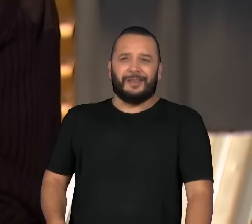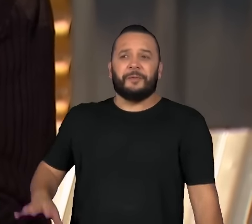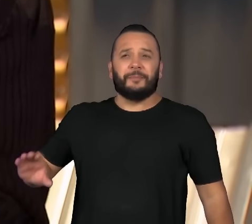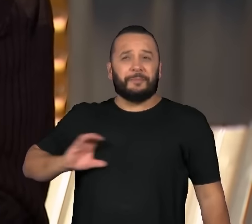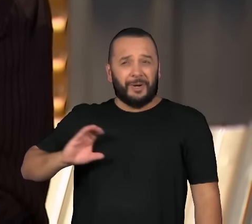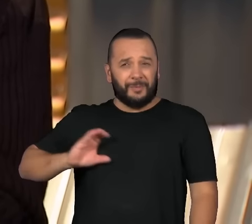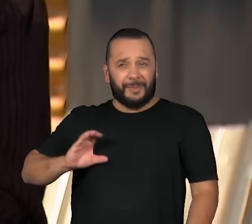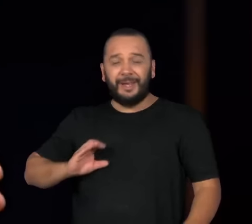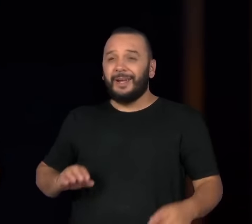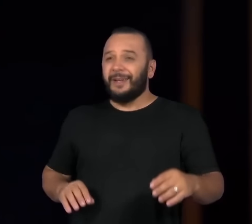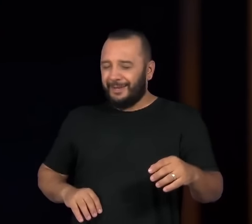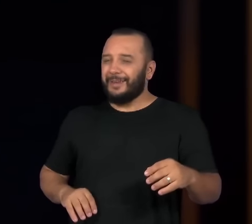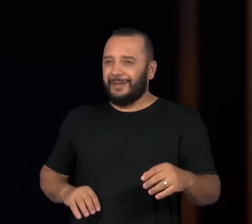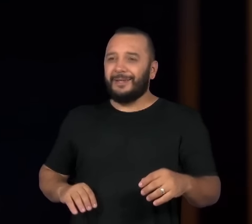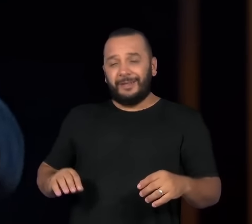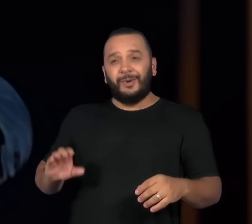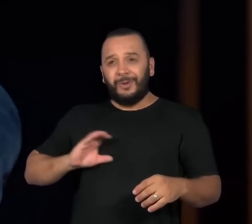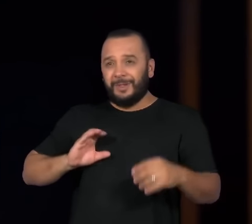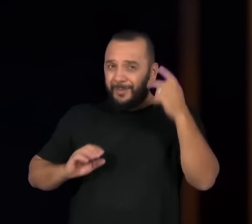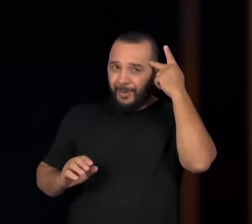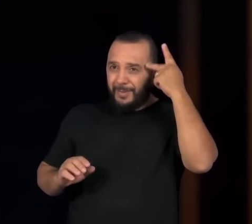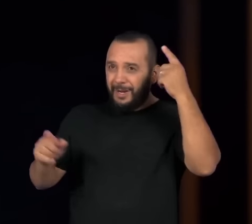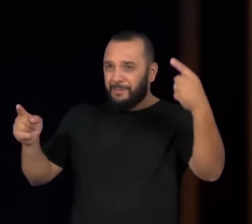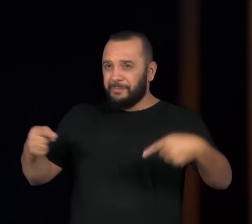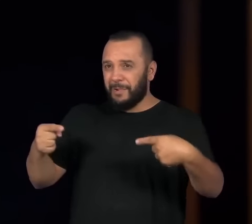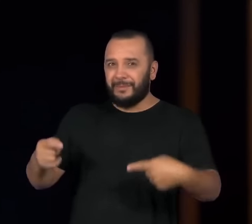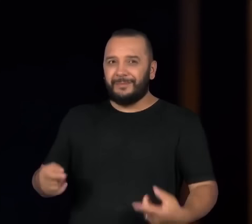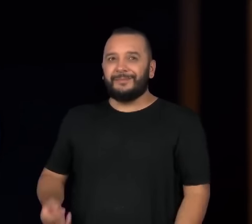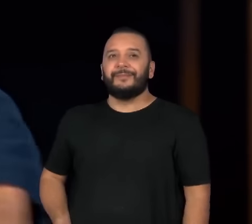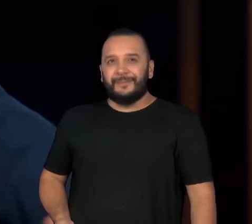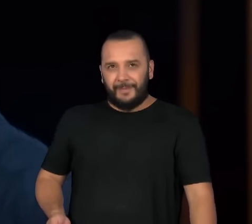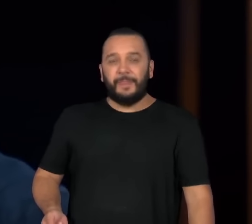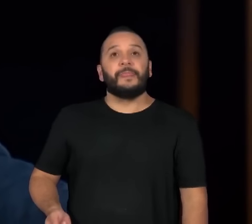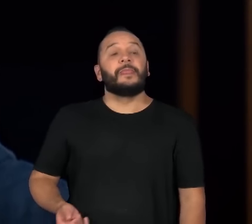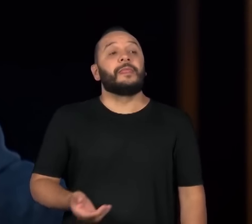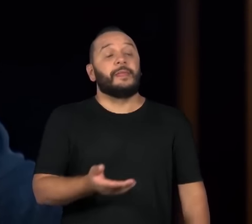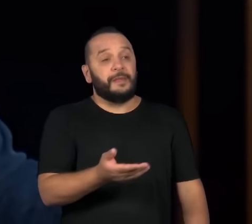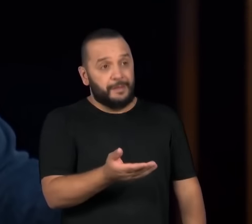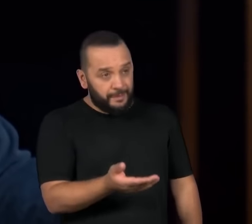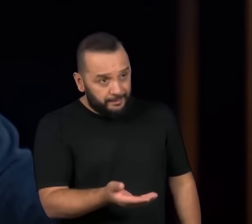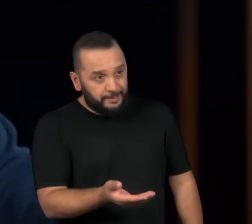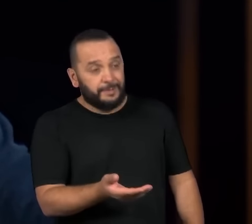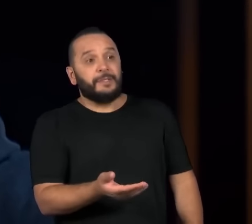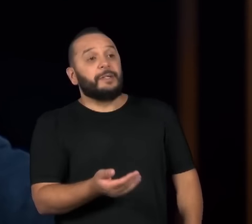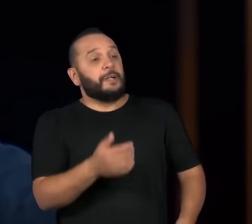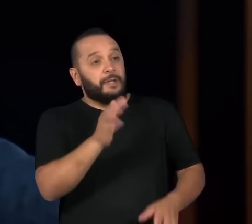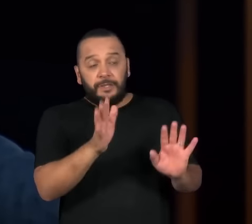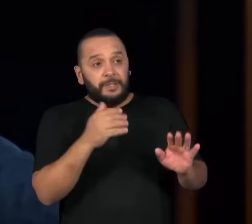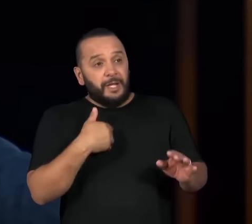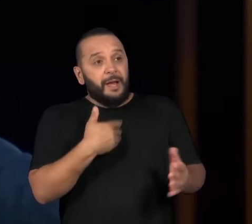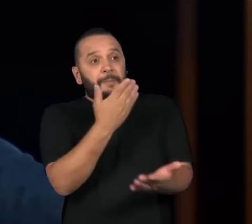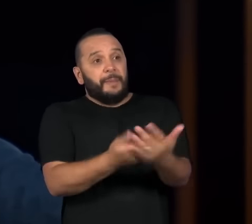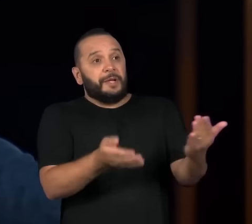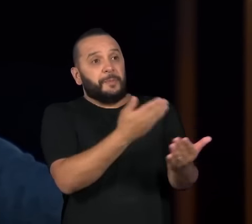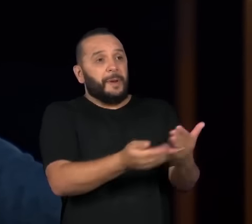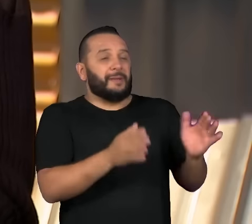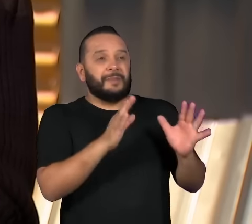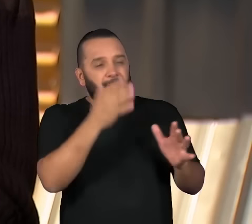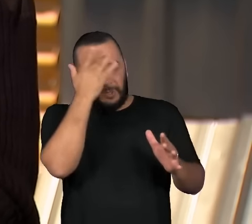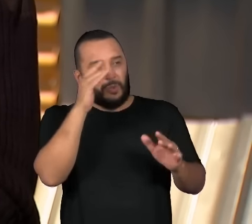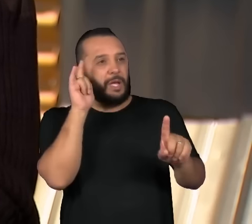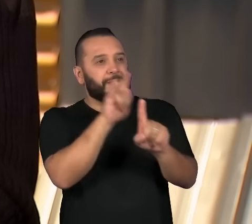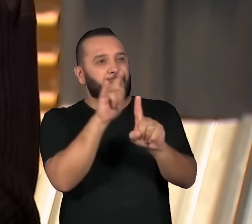foi O sensacional. que eu amo no São Paulino é isso, o time pode estar, assim, uma Olha draga. a torcida, que coisa mais linda. Hã? Mano. A torcida do